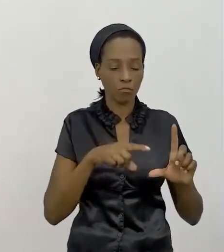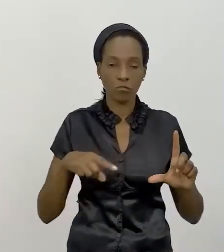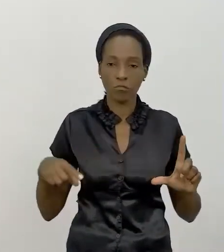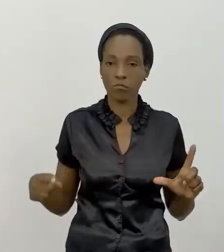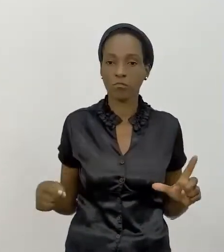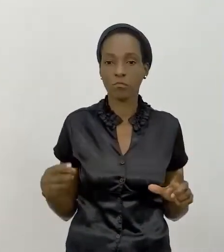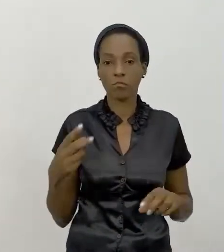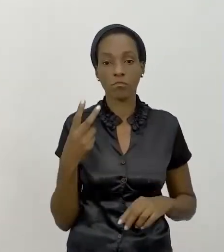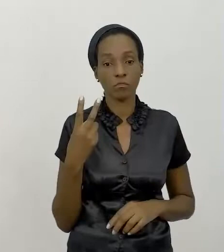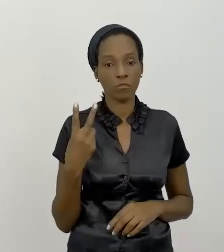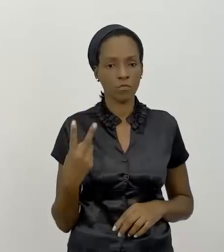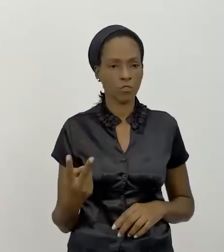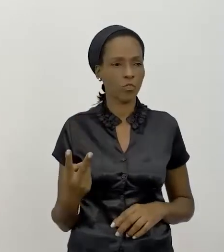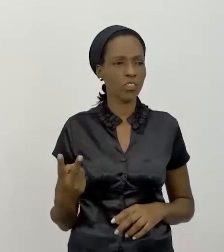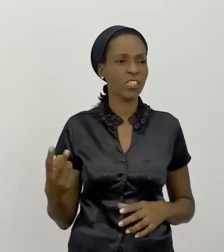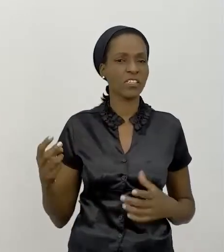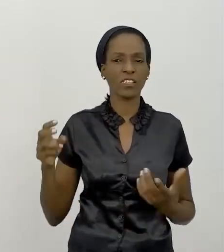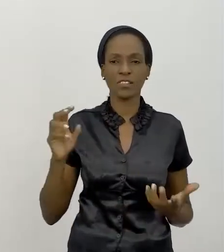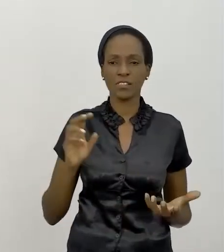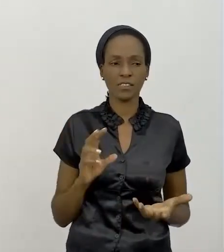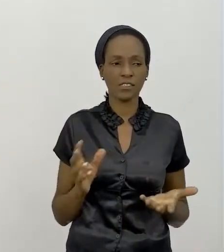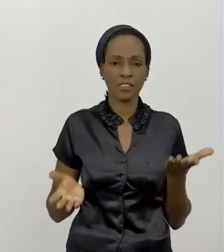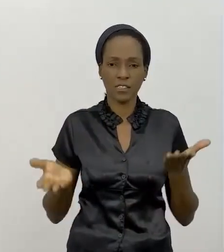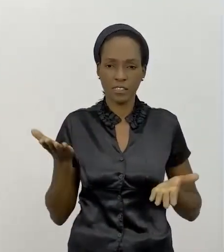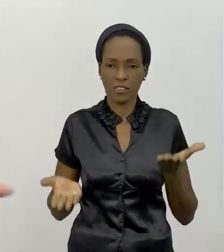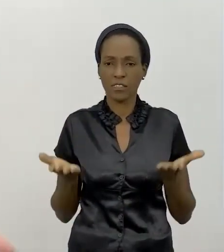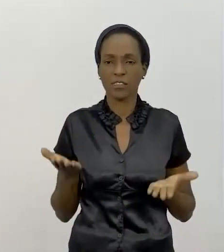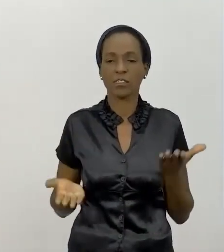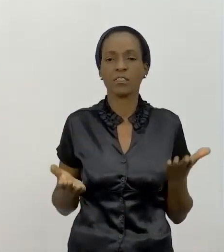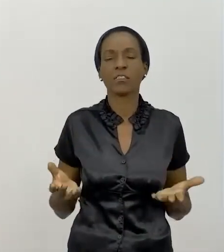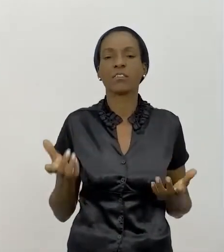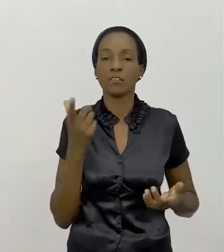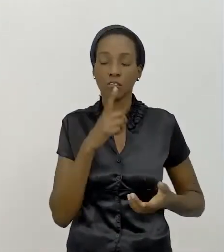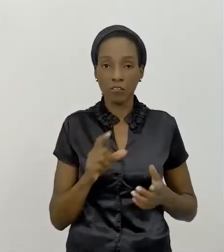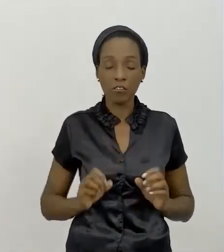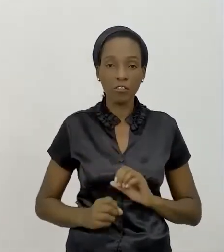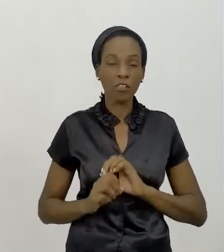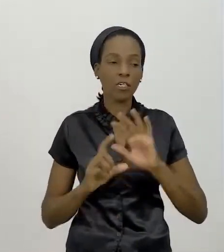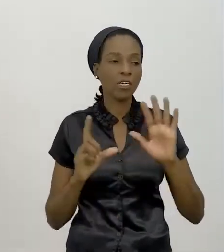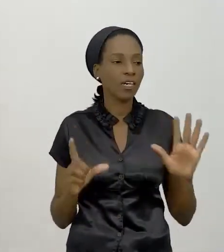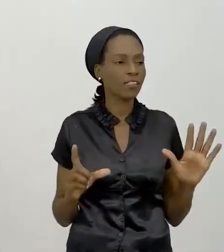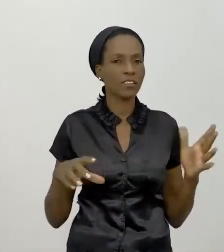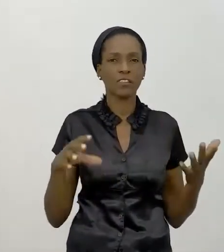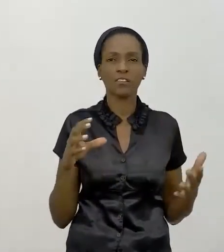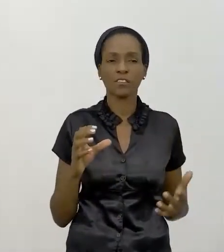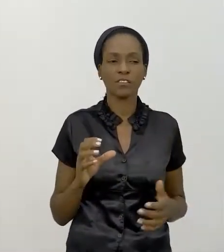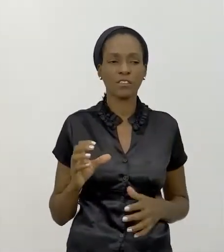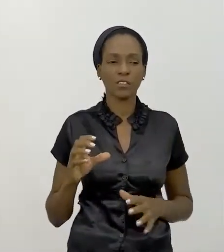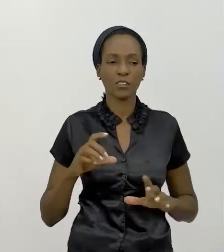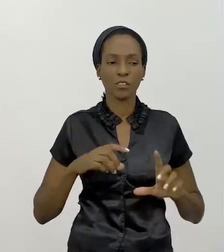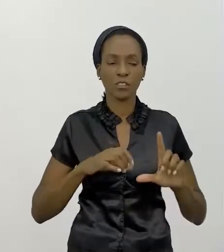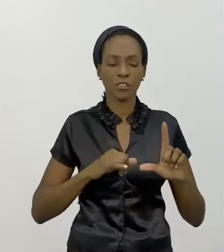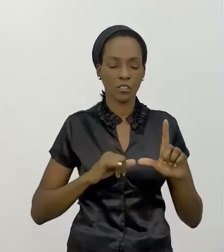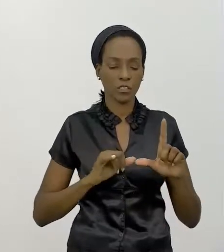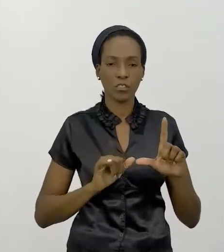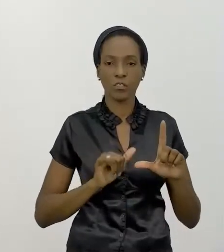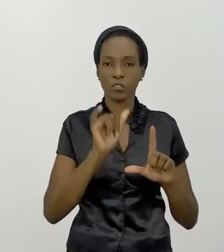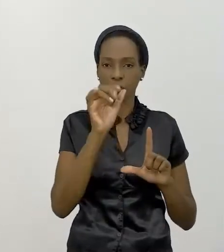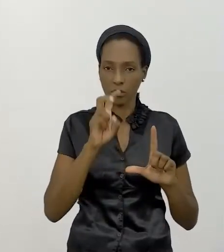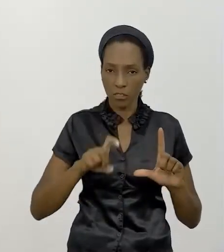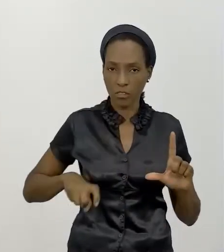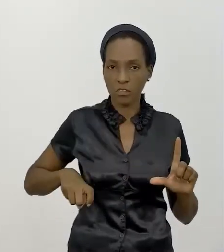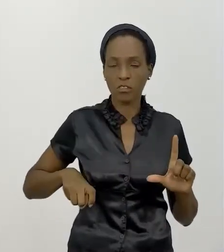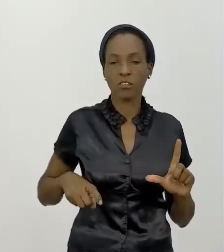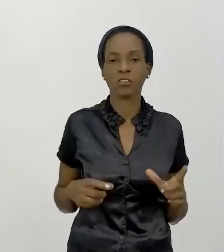Duas grandezas a gente consegue representar graficamente no plano cartesiano e também a gente consegue escrever na forma de